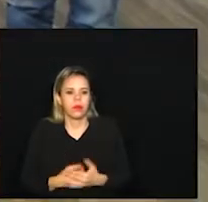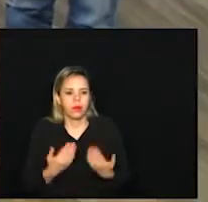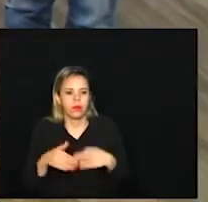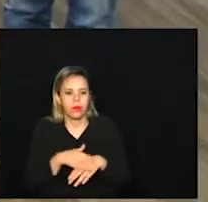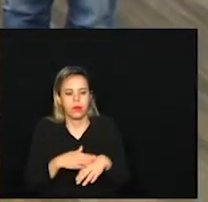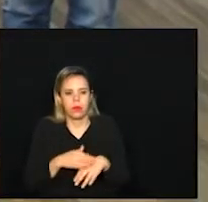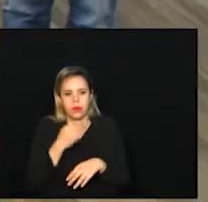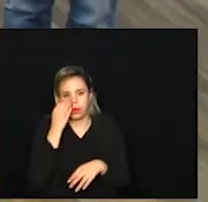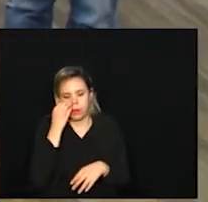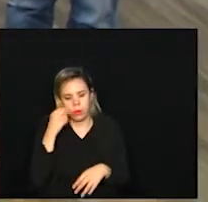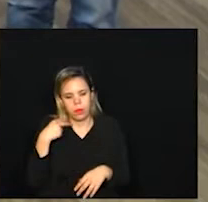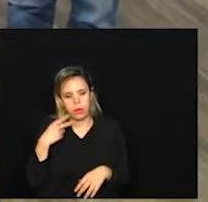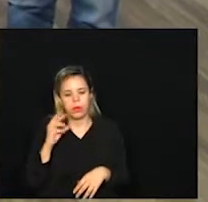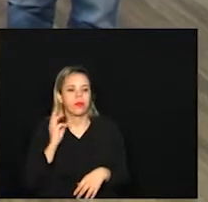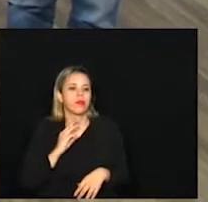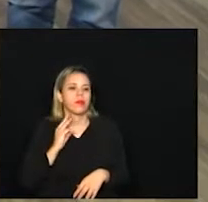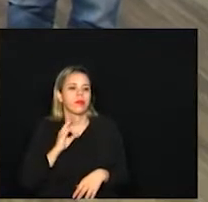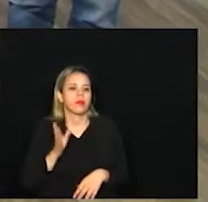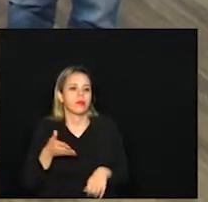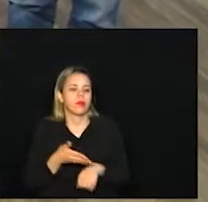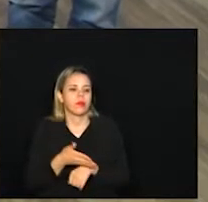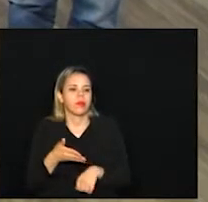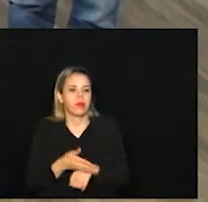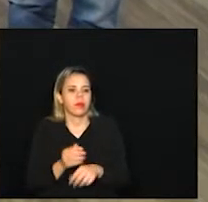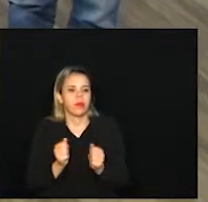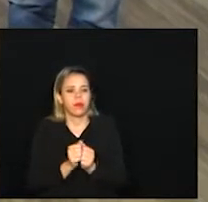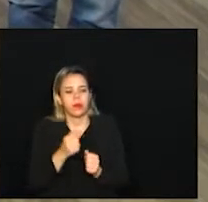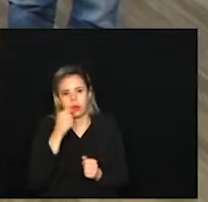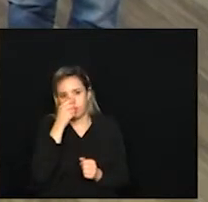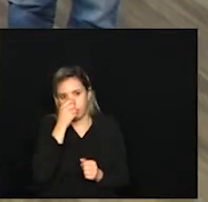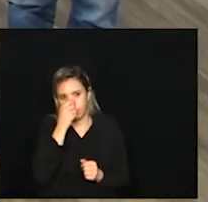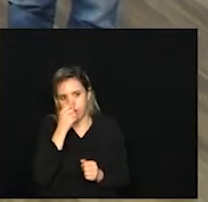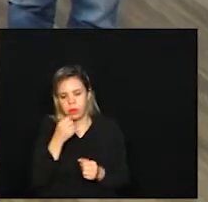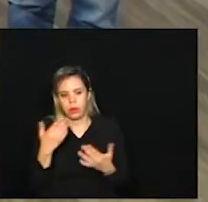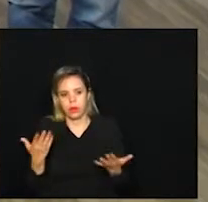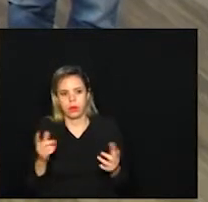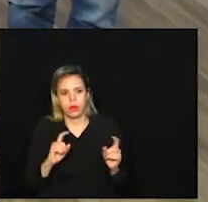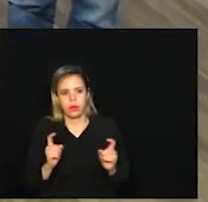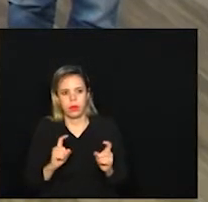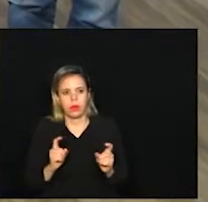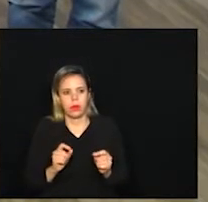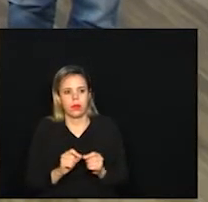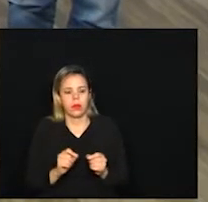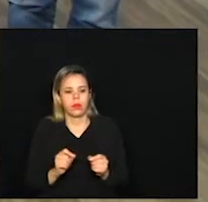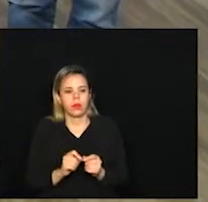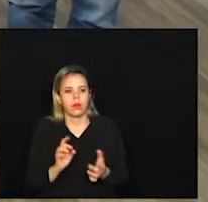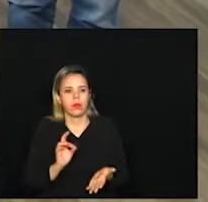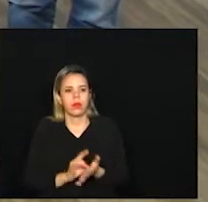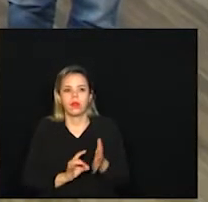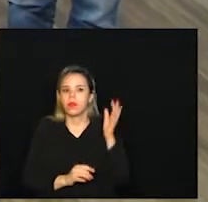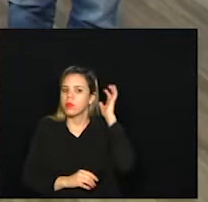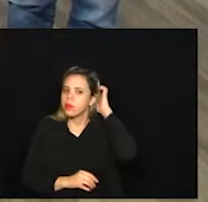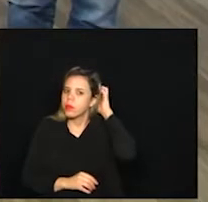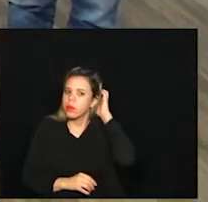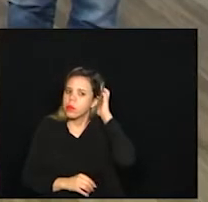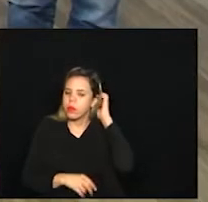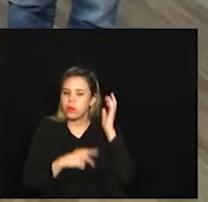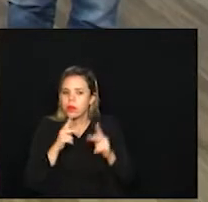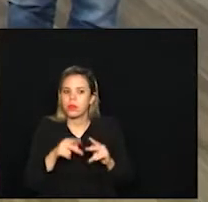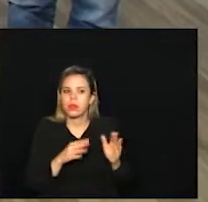conversa com o vereador Cecílio que já participou Colosso ele colocou quando as reuniões foram é realizada os